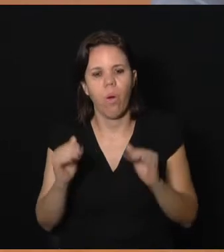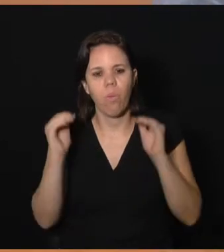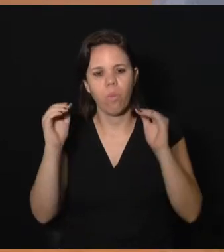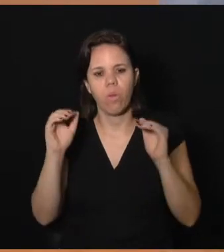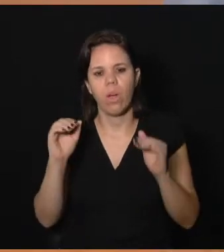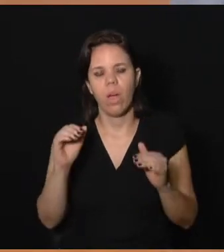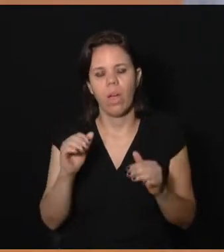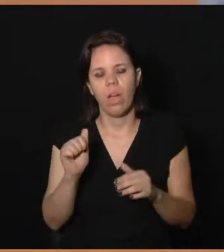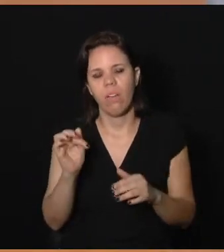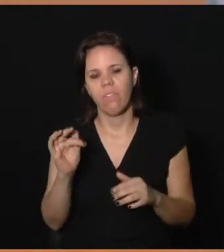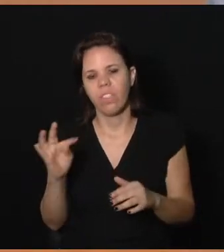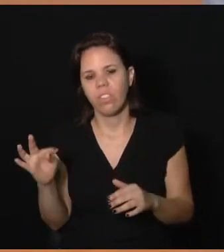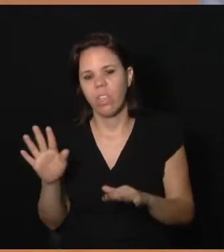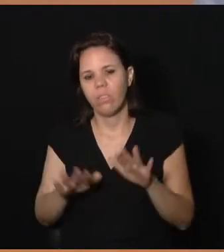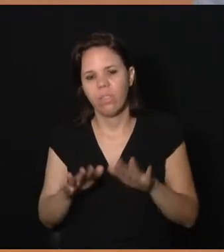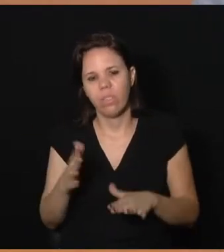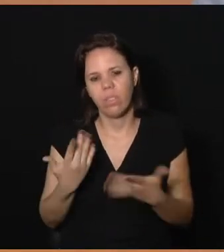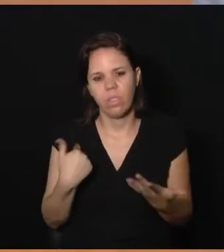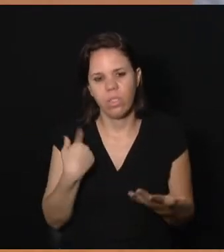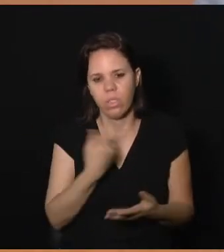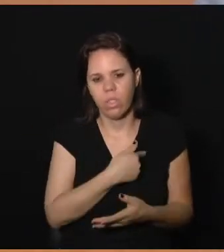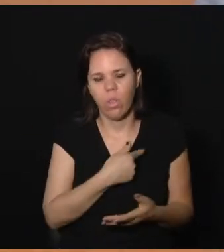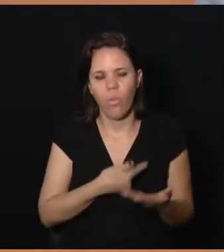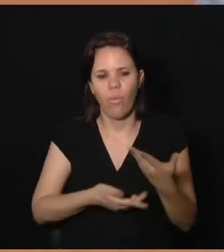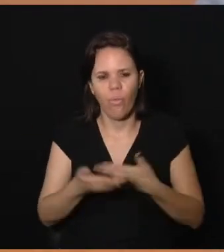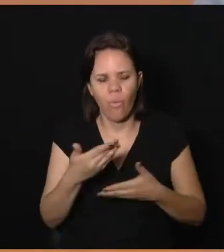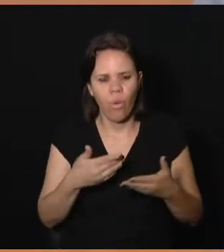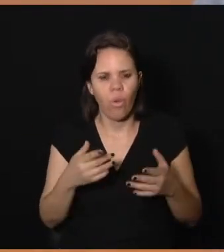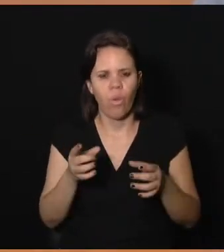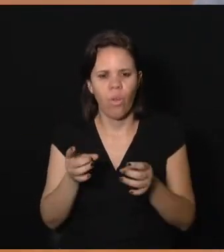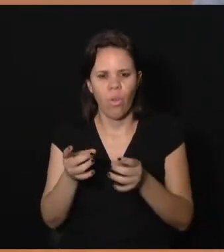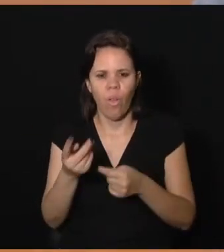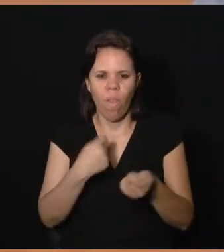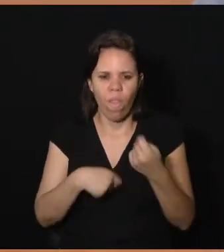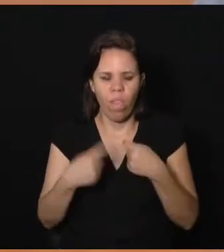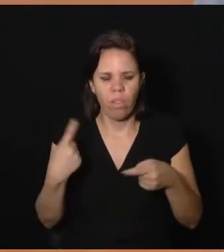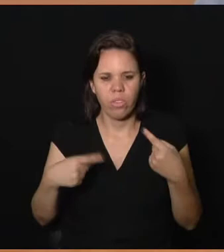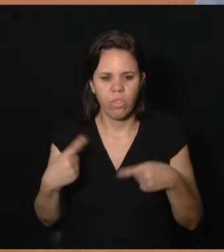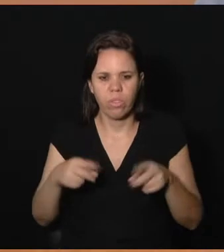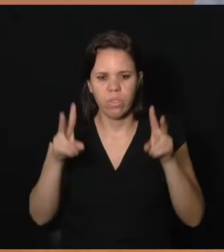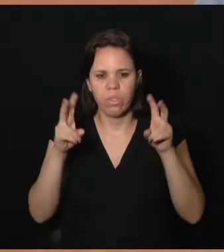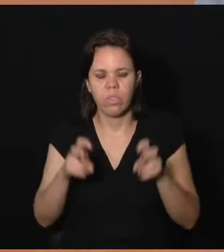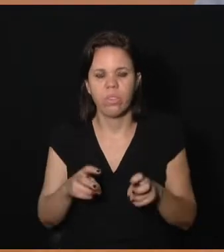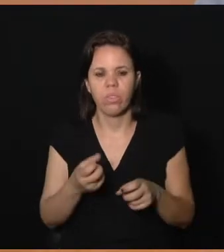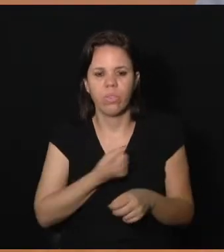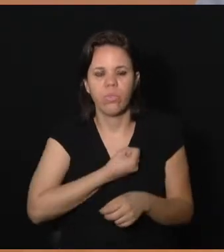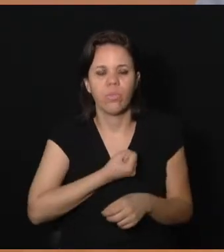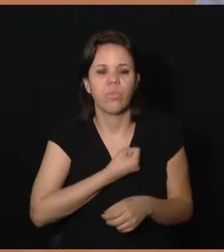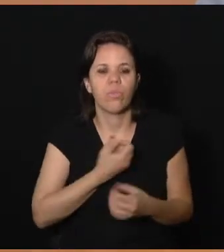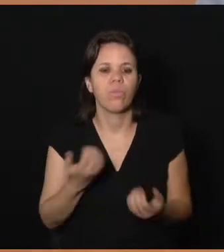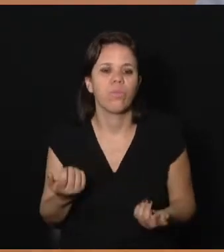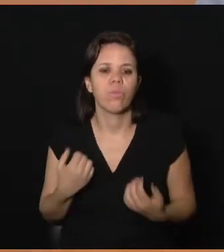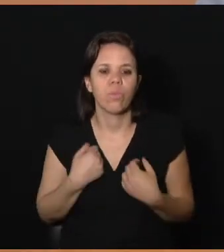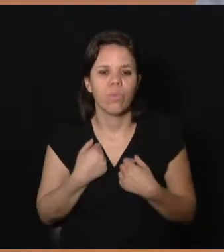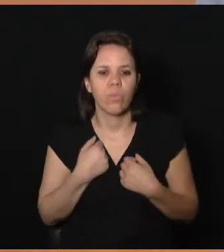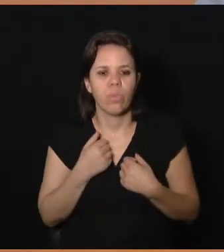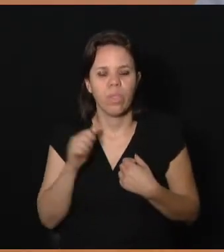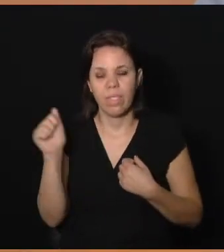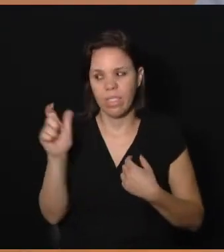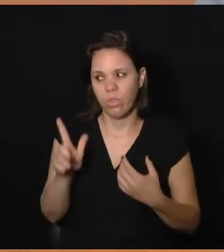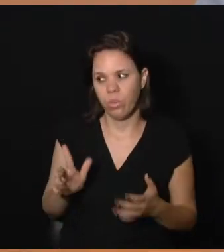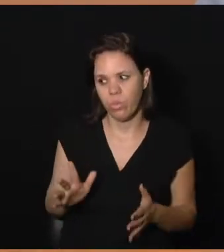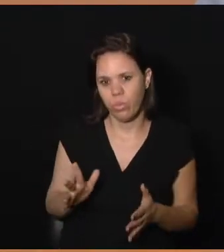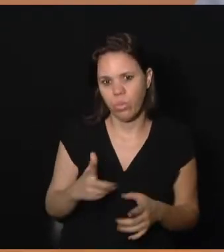eu acho que ela é muito enganosa. A gente tem que falar sobre fluxo de comércio. A gente discute simplesmente o número, está em azul, quer